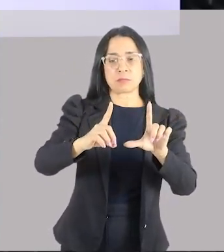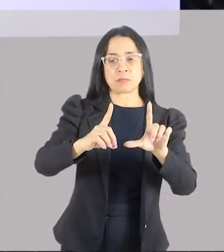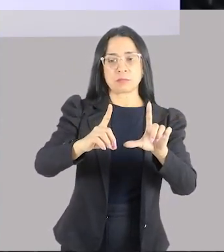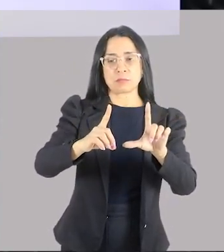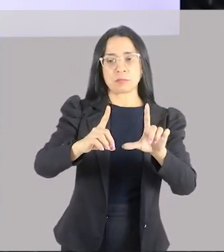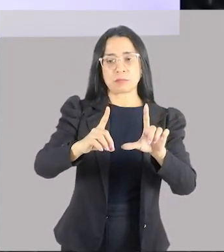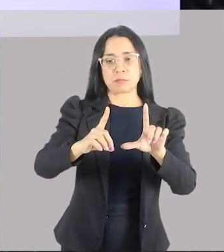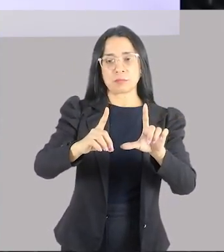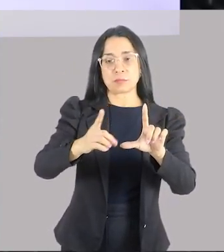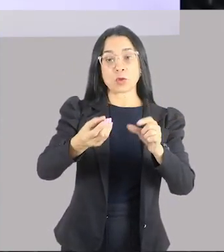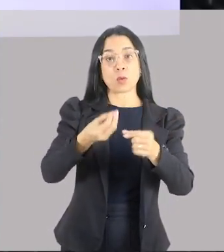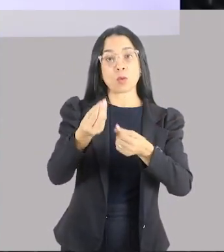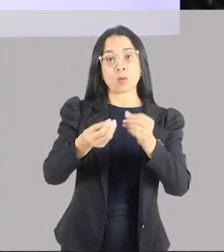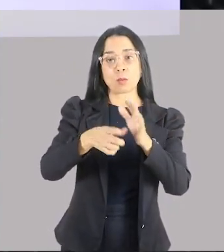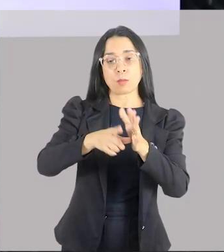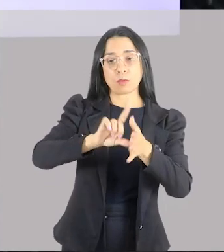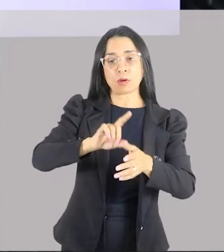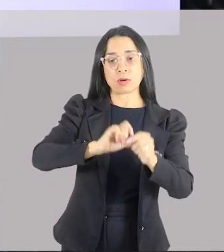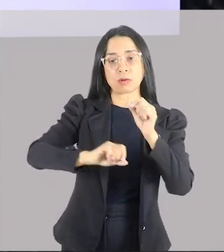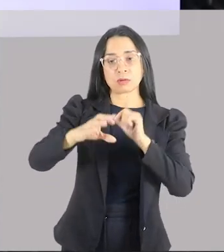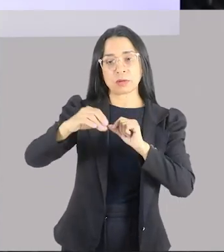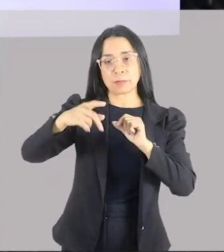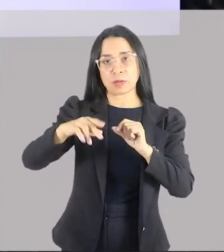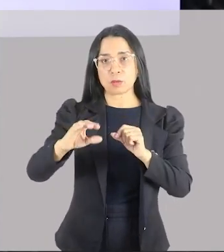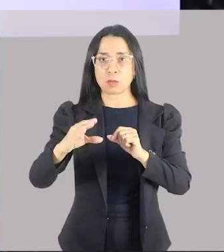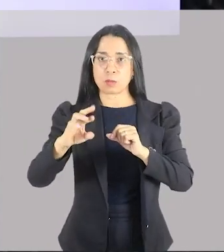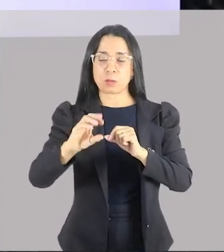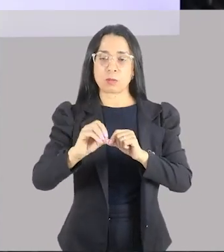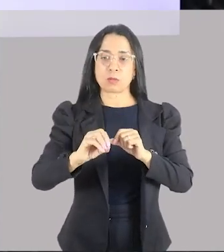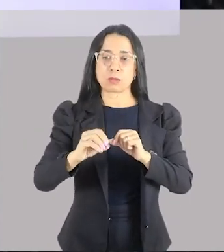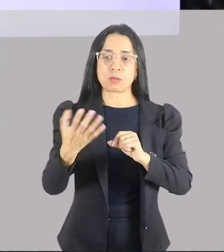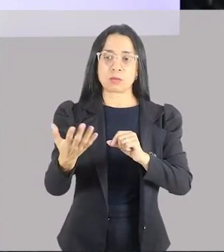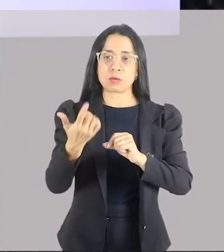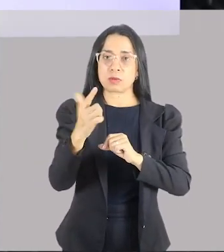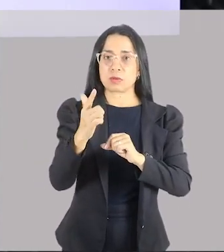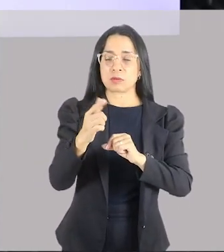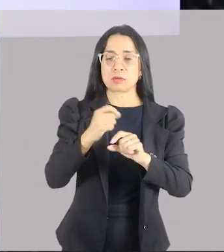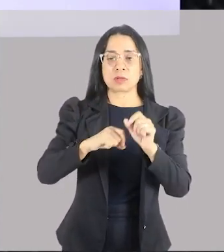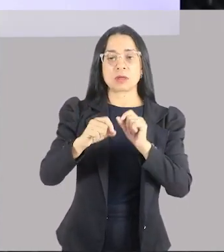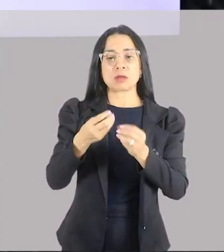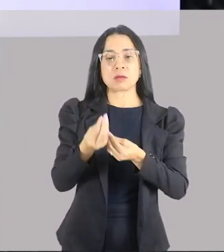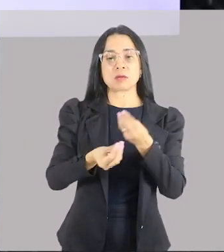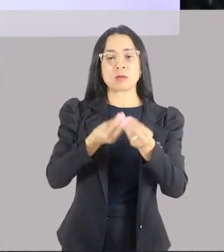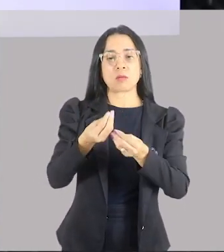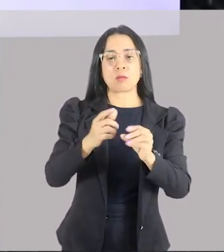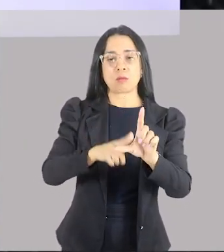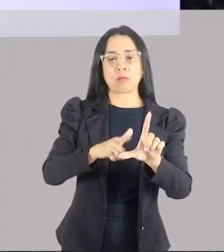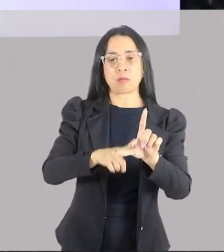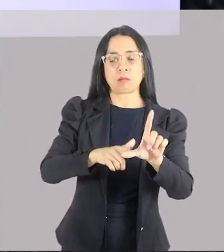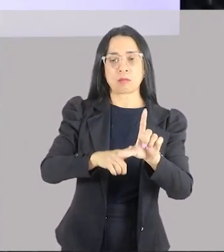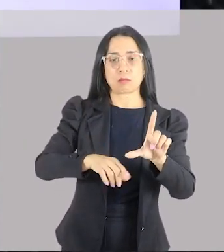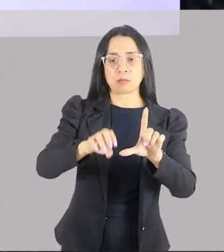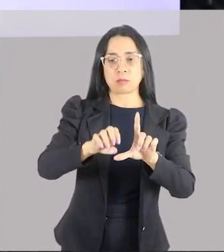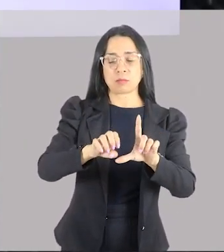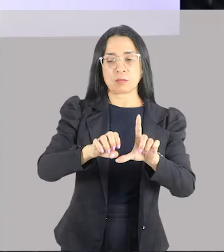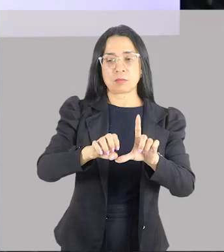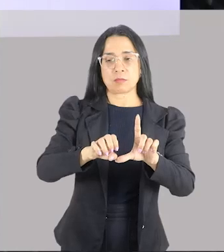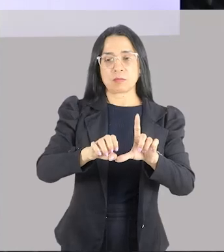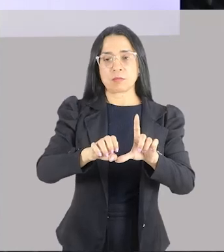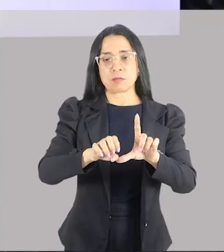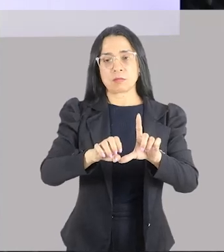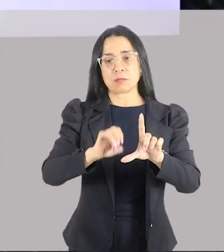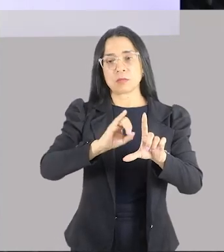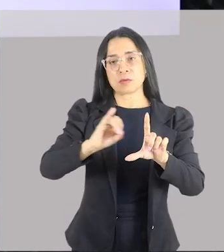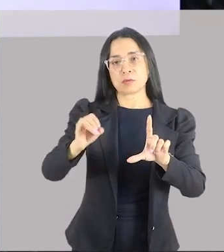como o cinismo, mas é lá em Epicuro, tá? Não tem necessariamente racionalismo. Se nós formos pegar uma escola